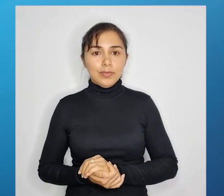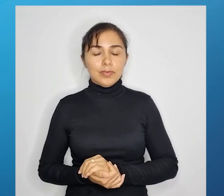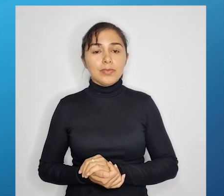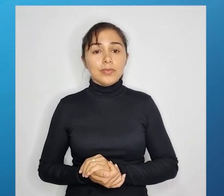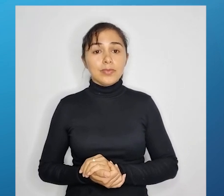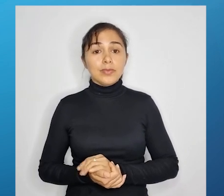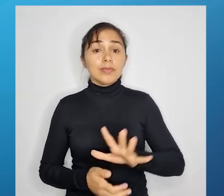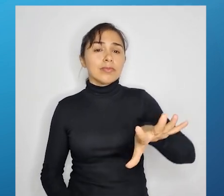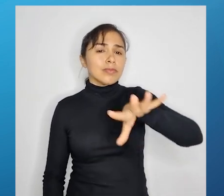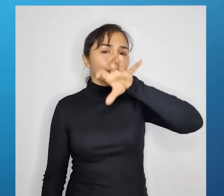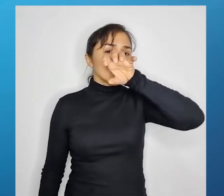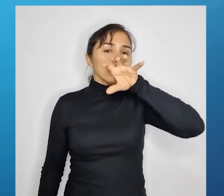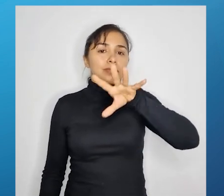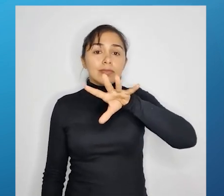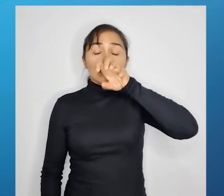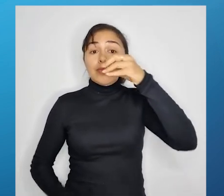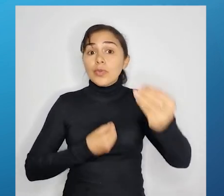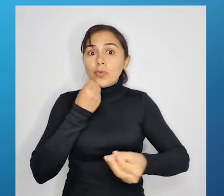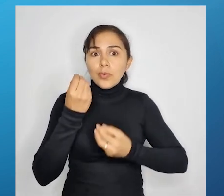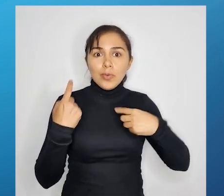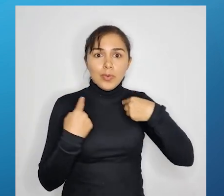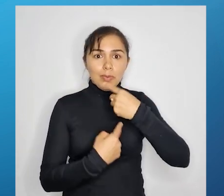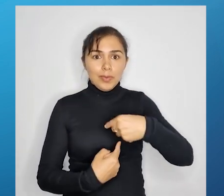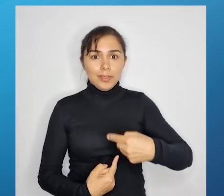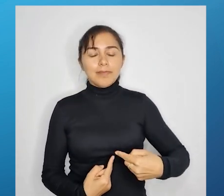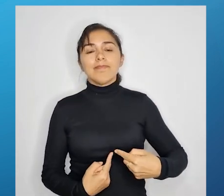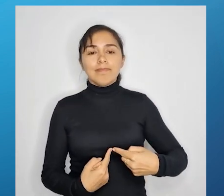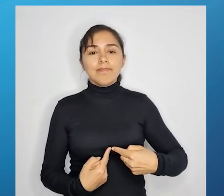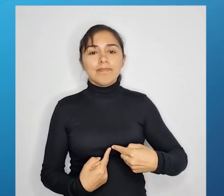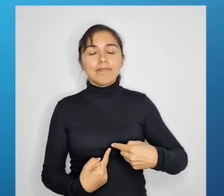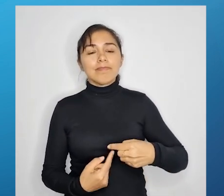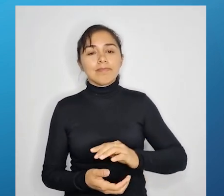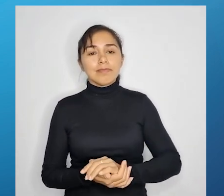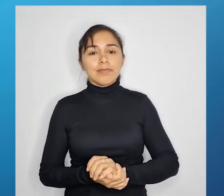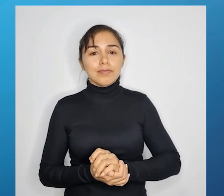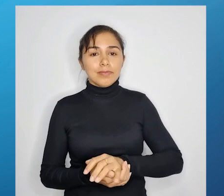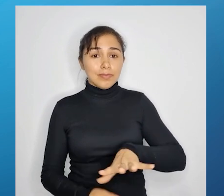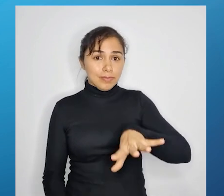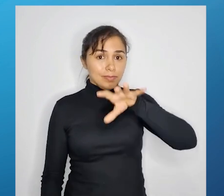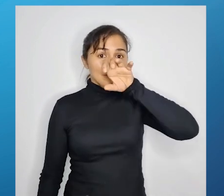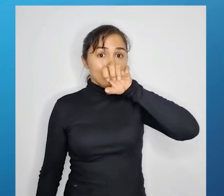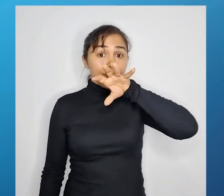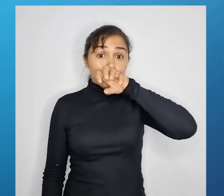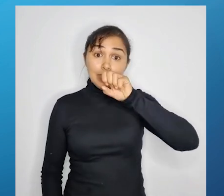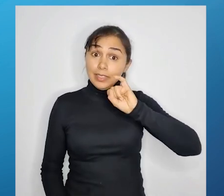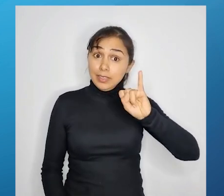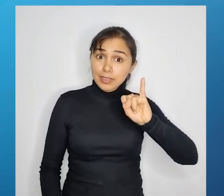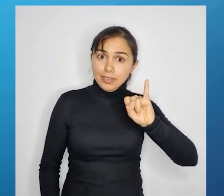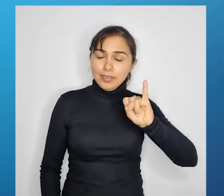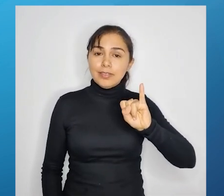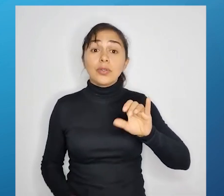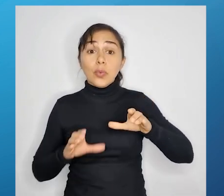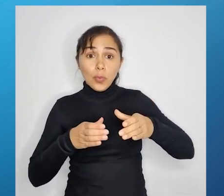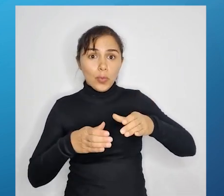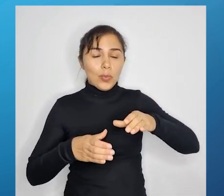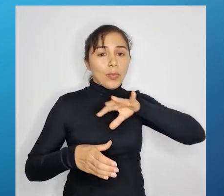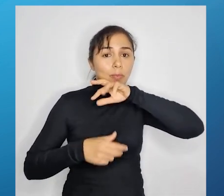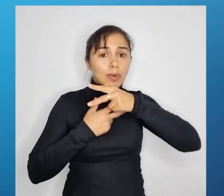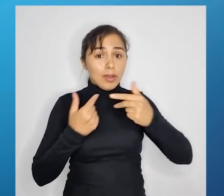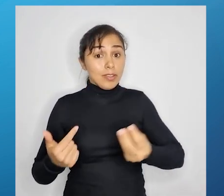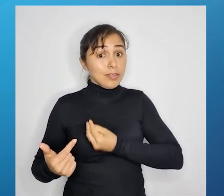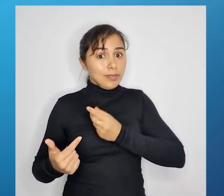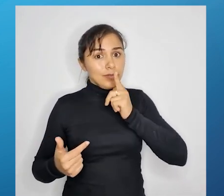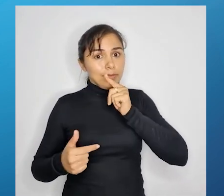Sistema respiratório. Como nós temos uma diversidade de animais, nós temos também a diversidade em relação ao sistema respiratório. Quando falamos em animais marinhos, estamos